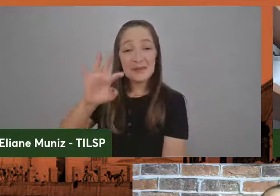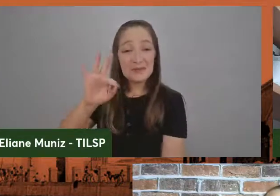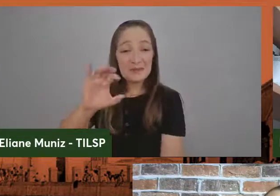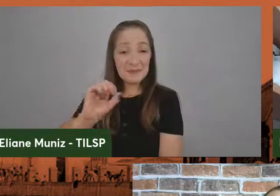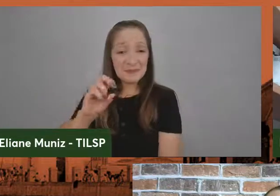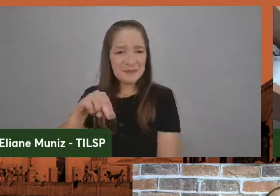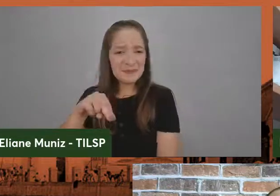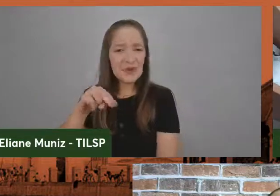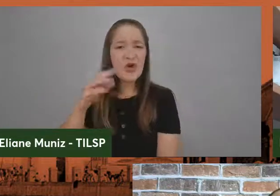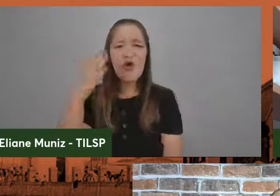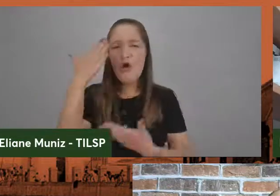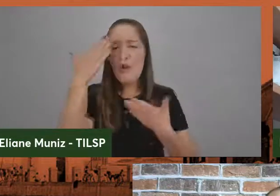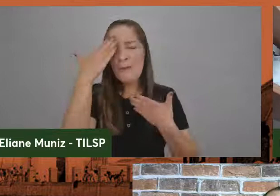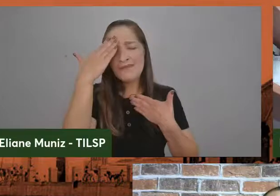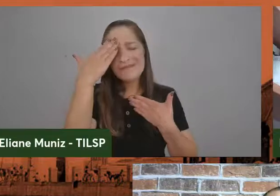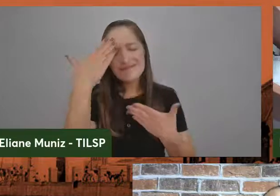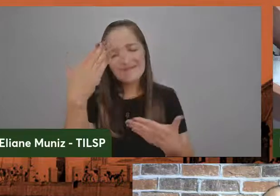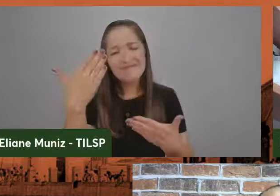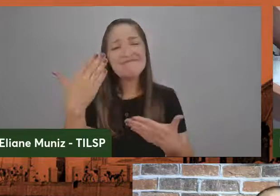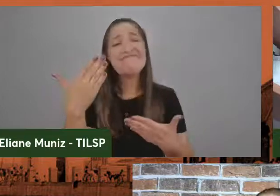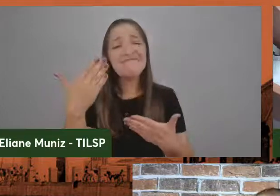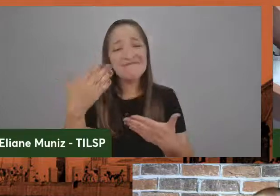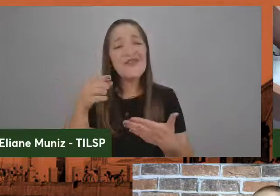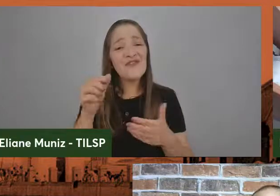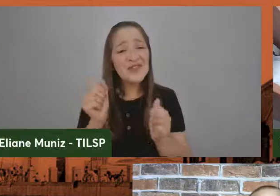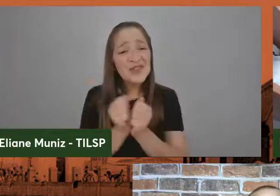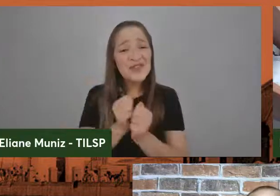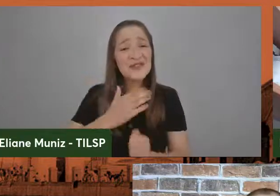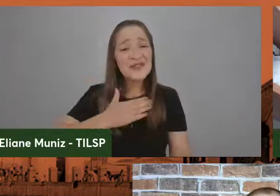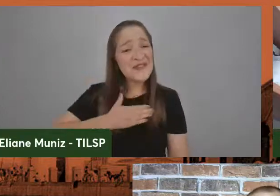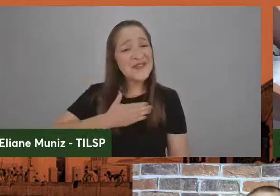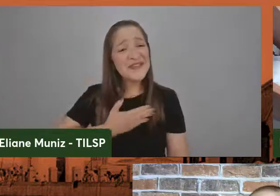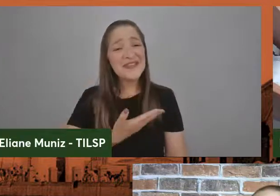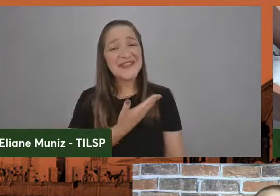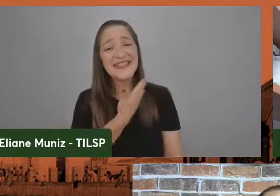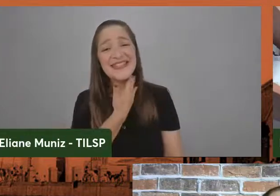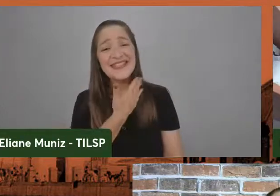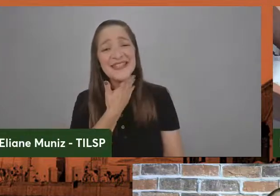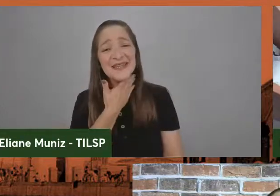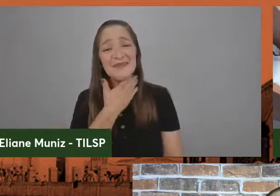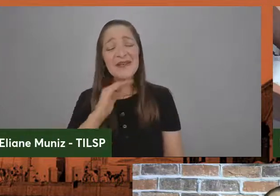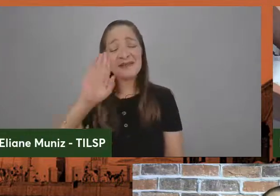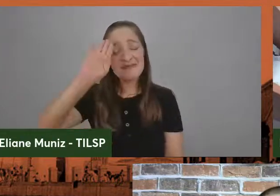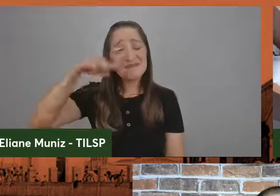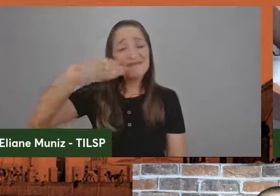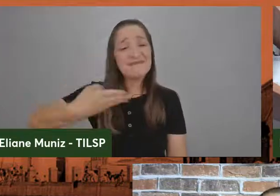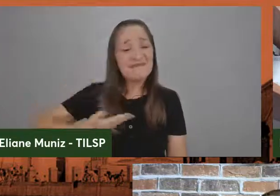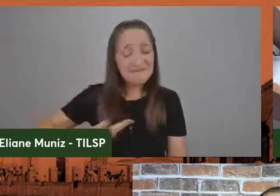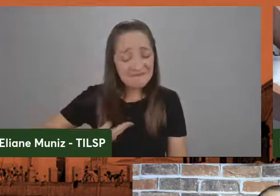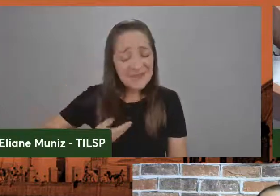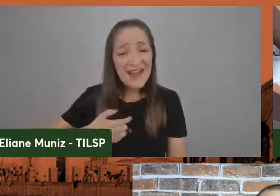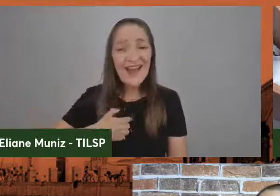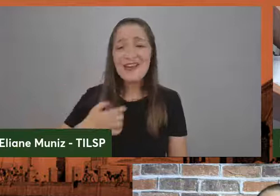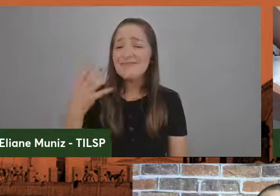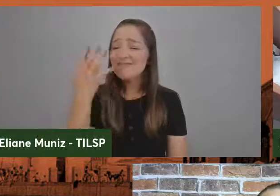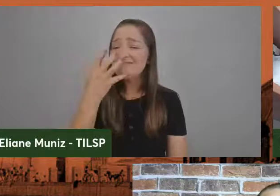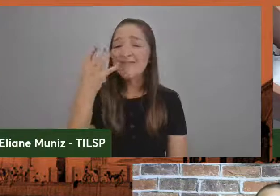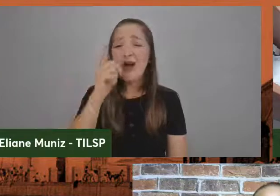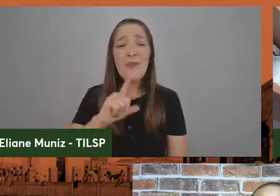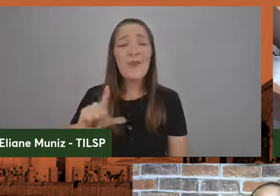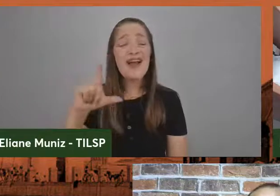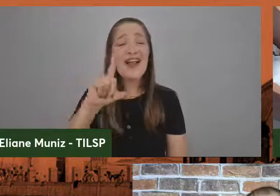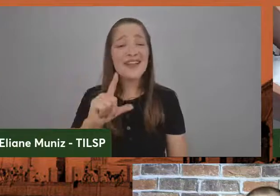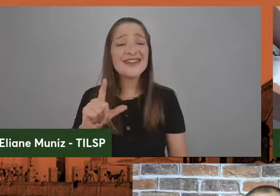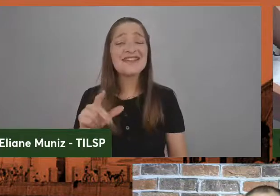nesse papo com a gente, por estar aqui nesse papo comigo. É um grande privilégio, é uma grande honra da minha parte. Eu sou um apaixonado por literatura